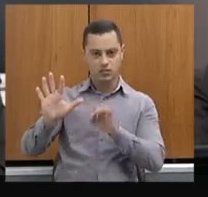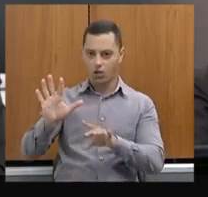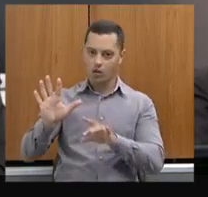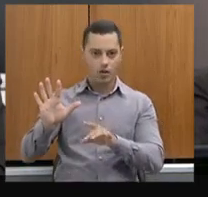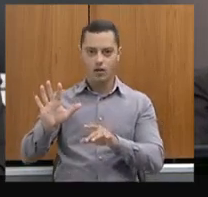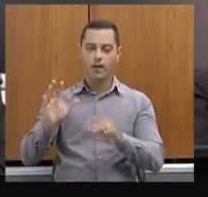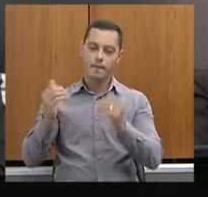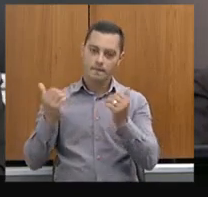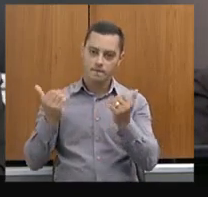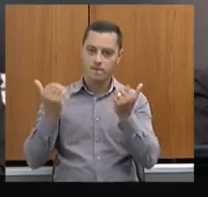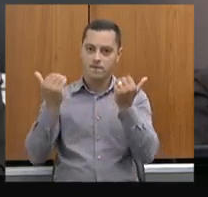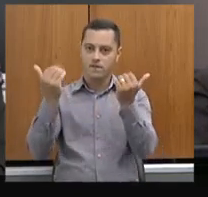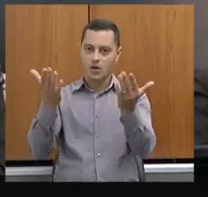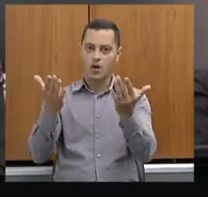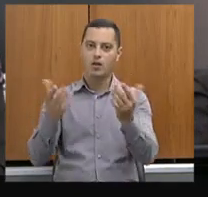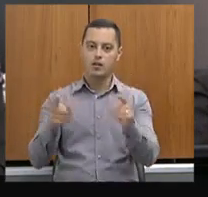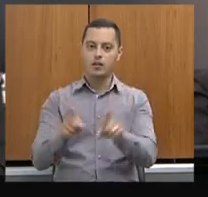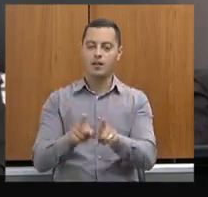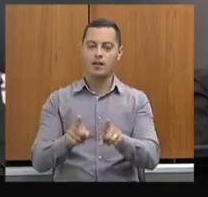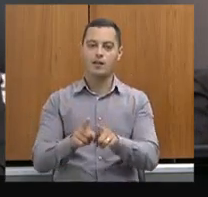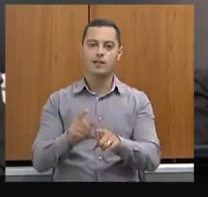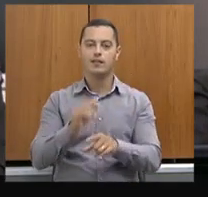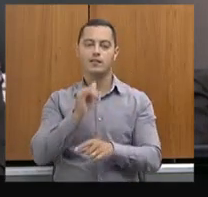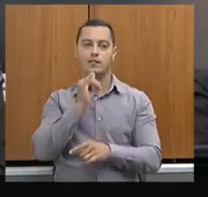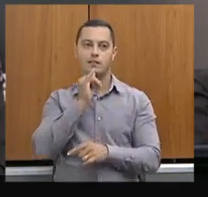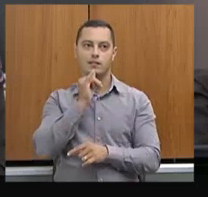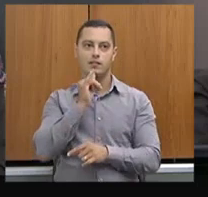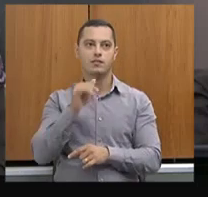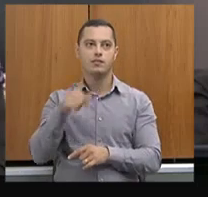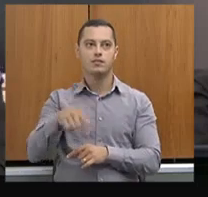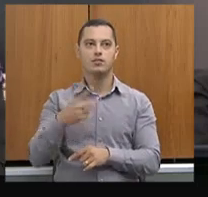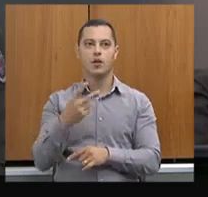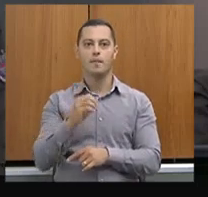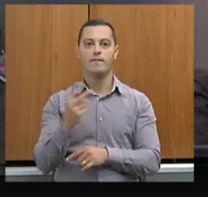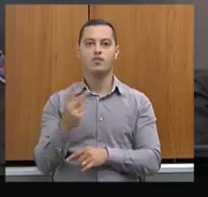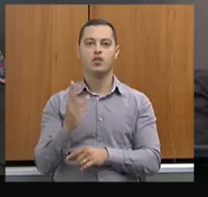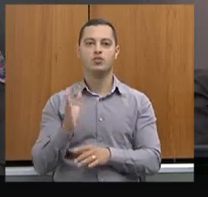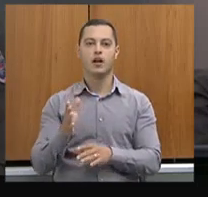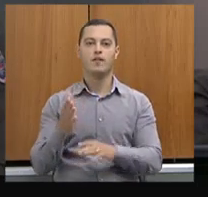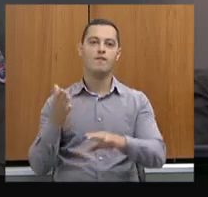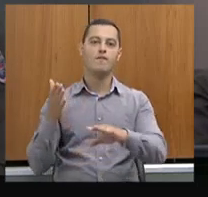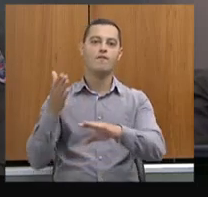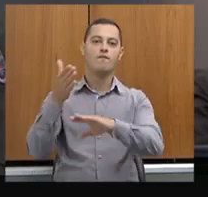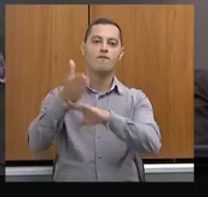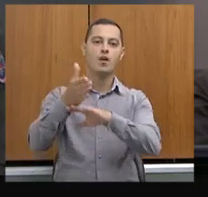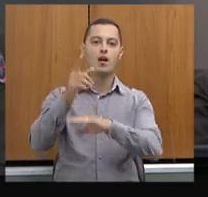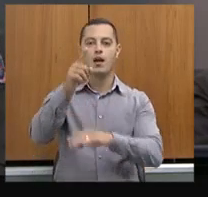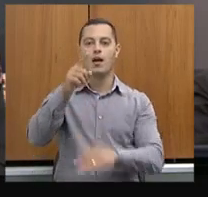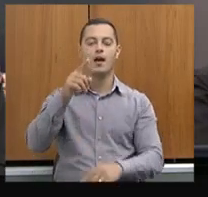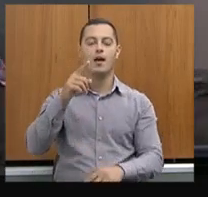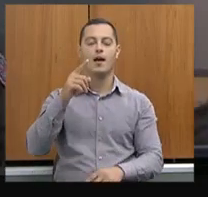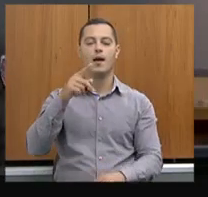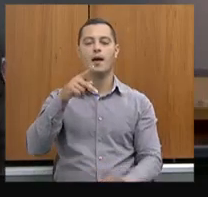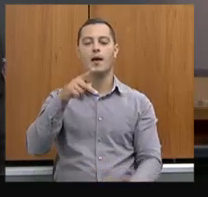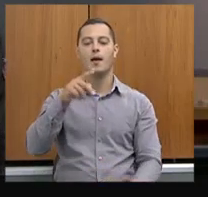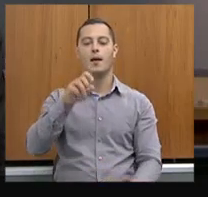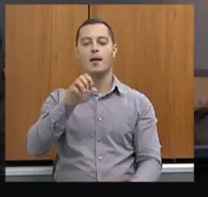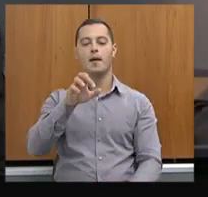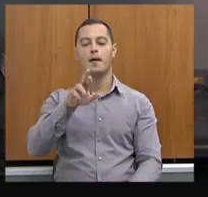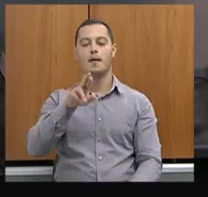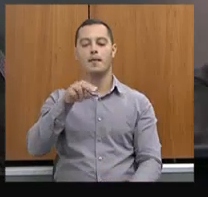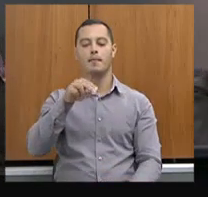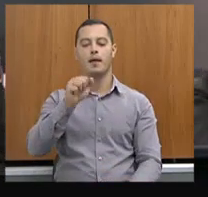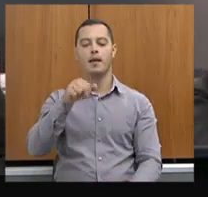como nós estamos deslocando já deslocamos esse ano para Pernambuco durante a chuvas que os nossos